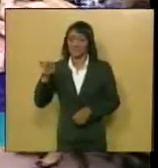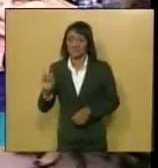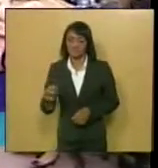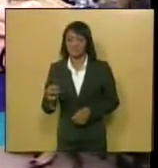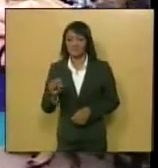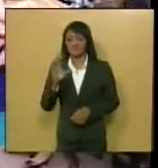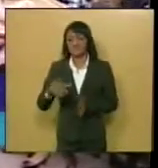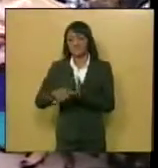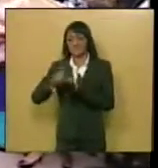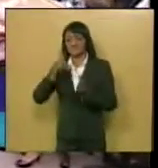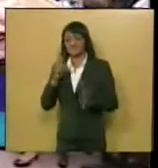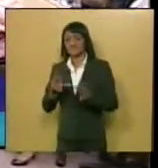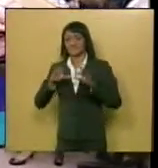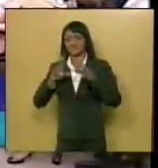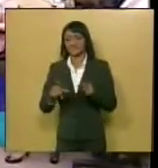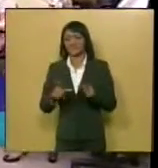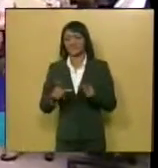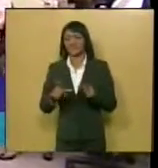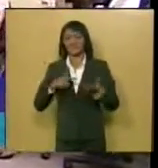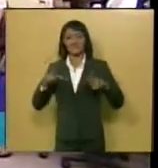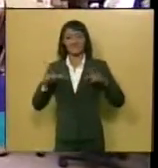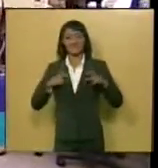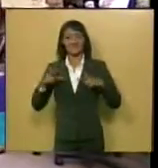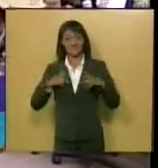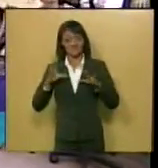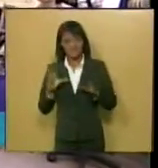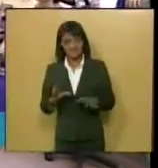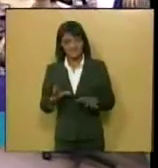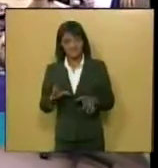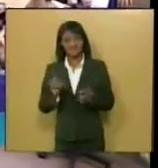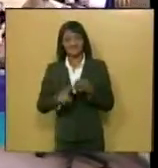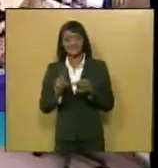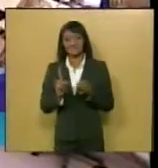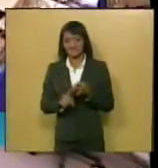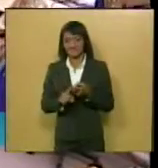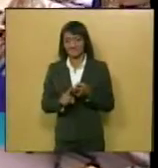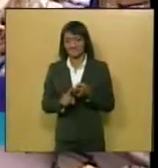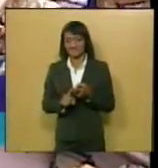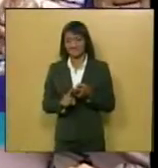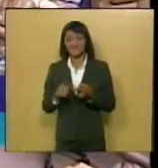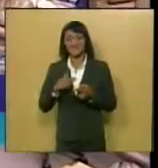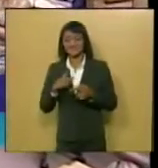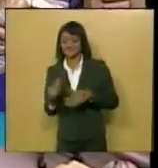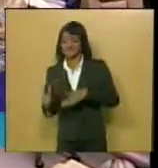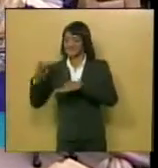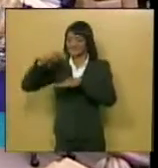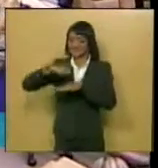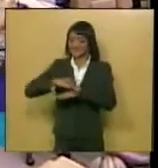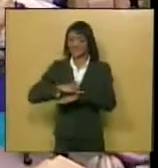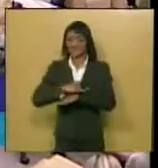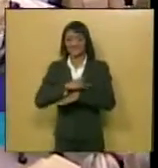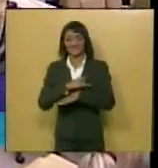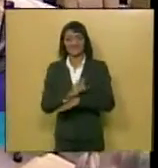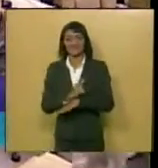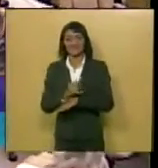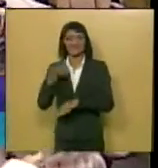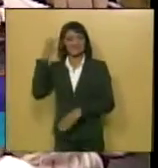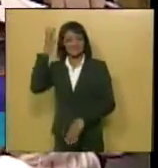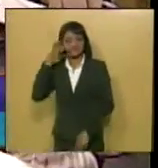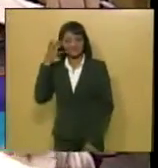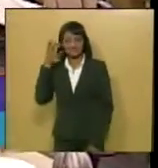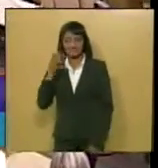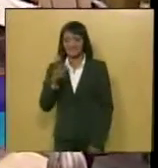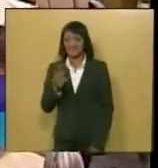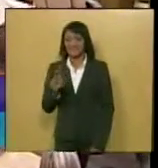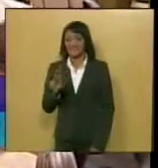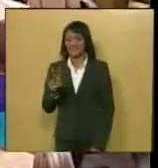e controlada por particular. Pleiteou um aeroporto e a radiodifusora para a